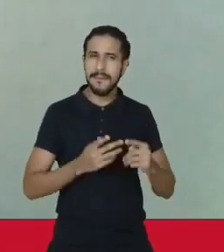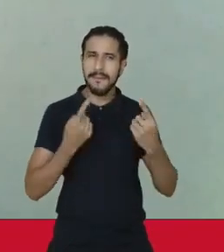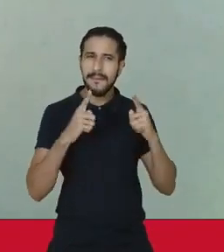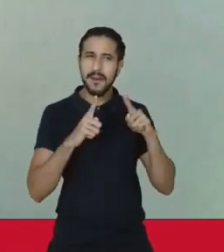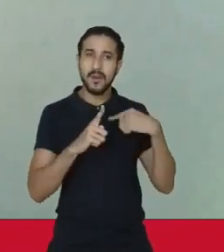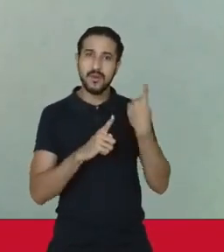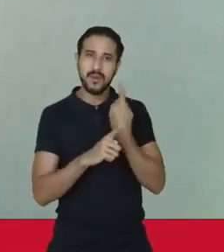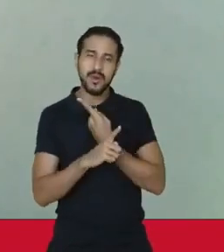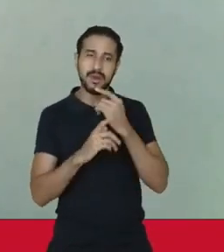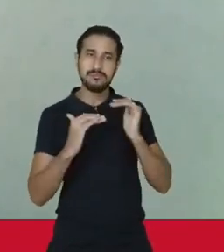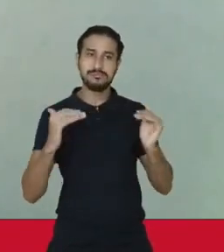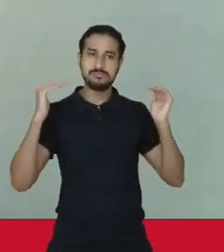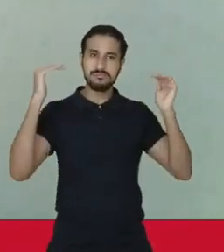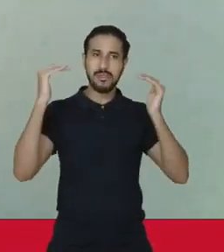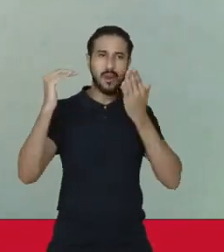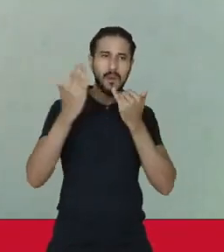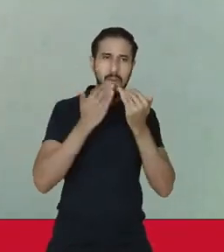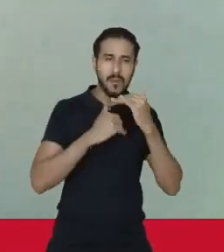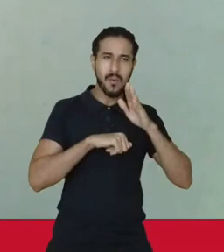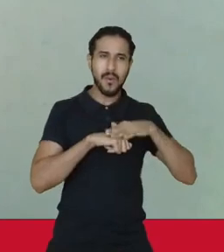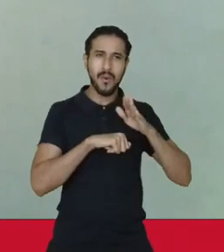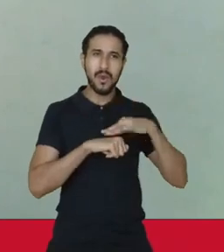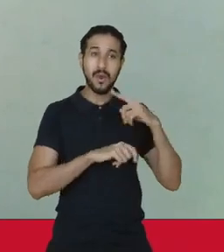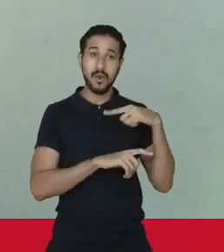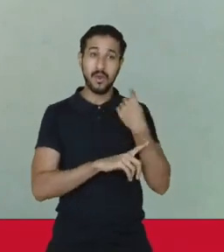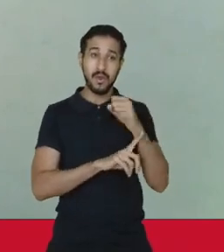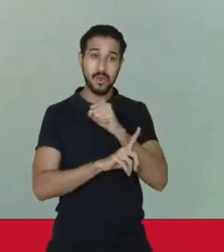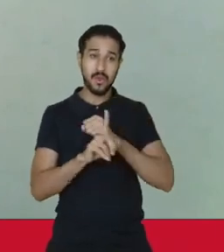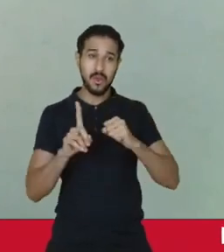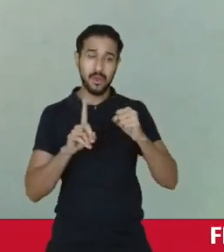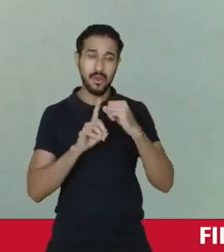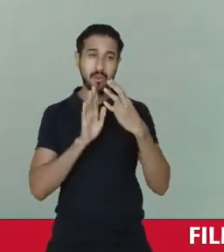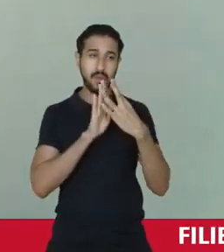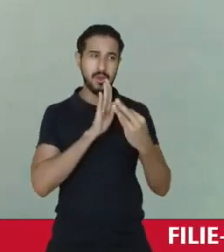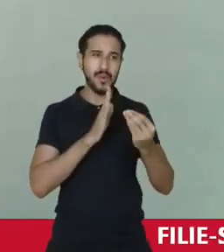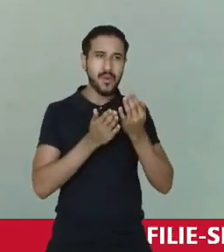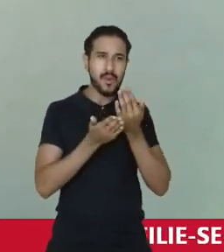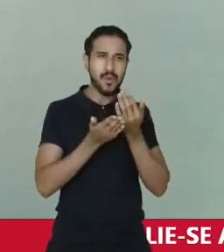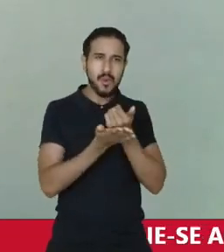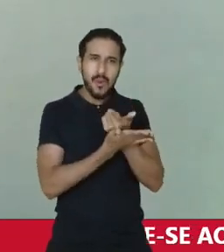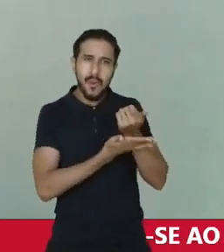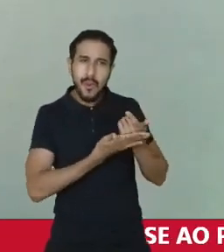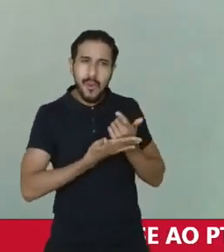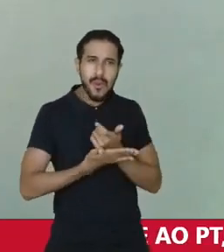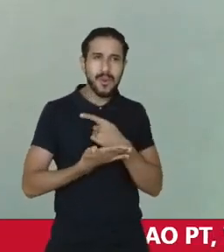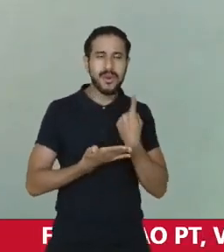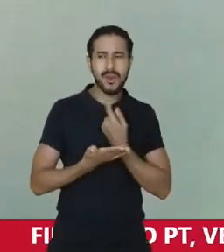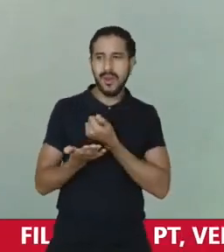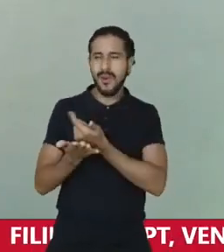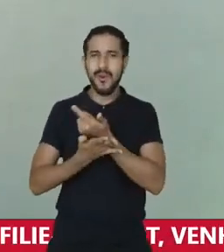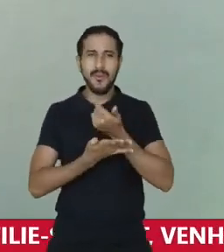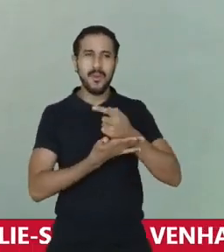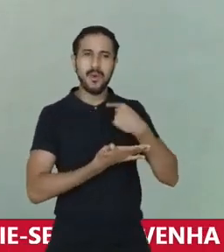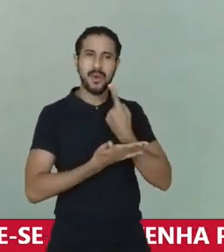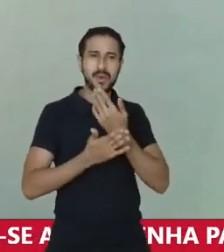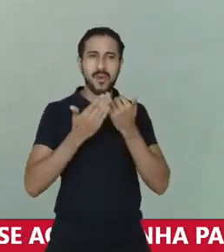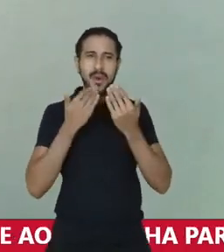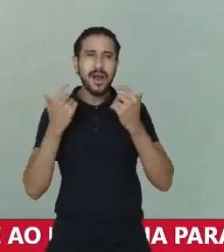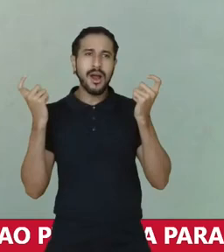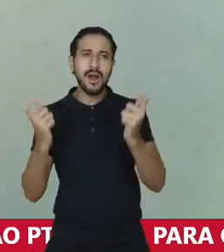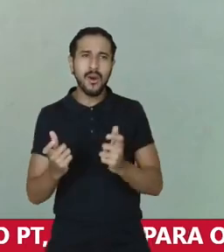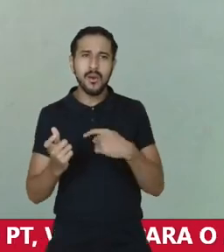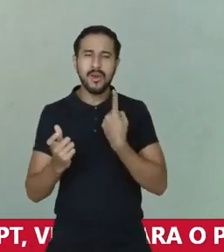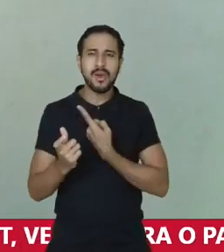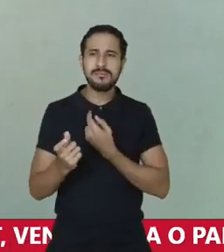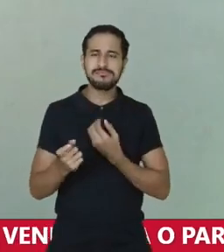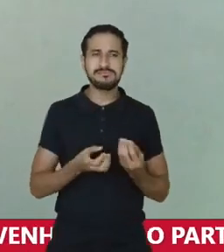a nossa soberania alimentar, a nossa sociedade de consumo, onde nós estamos comprando nossos alimentos, onde nós